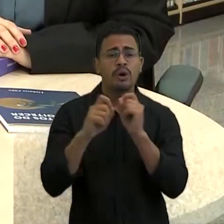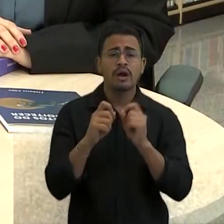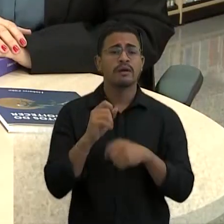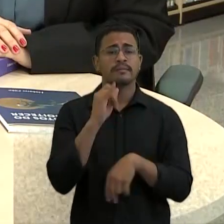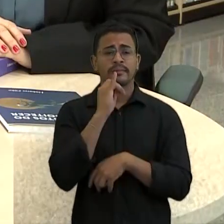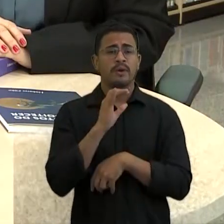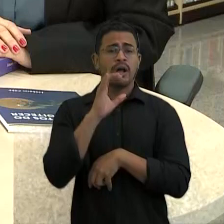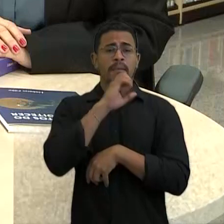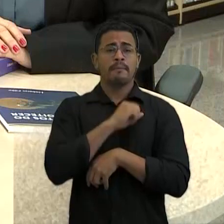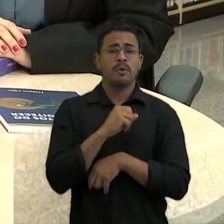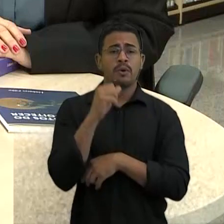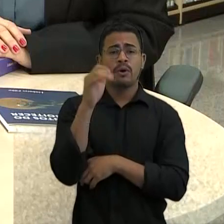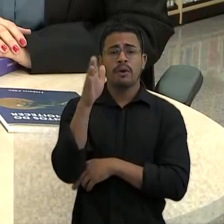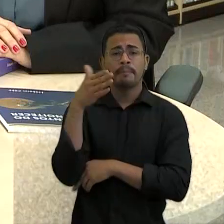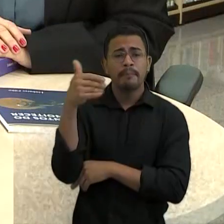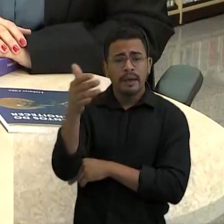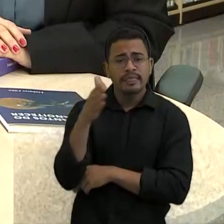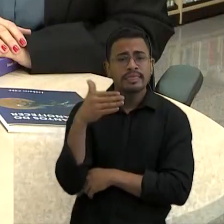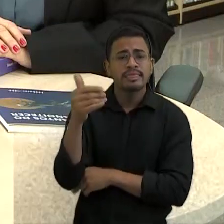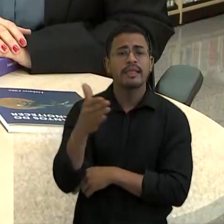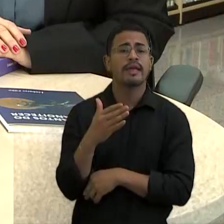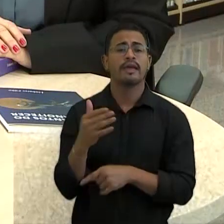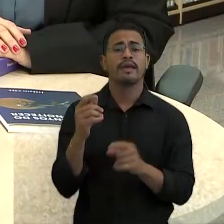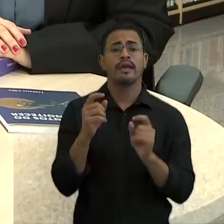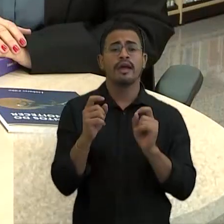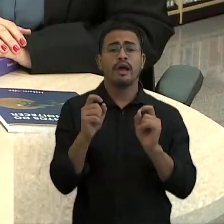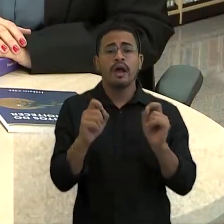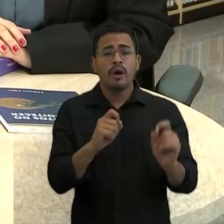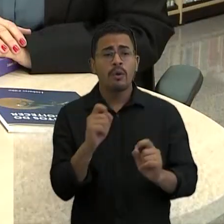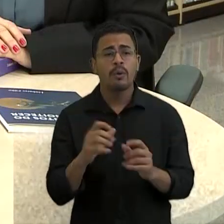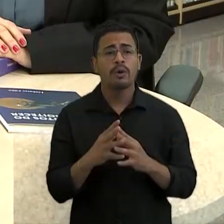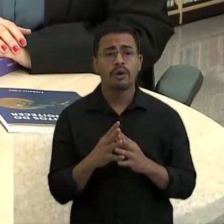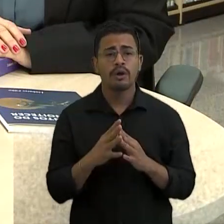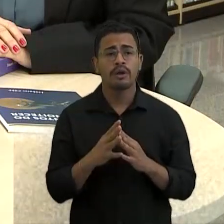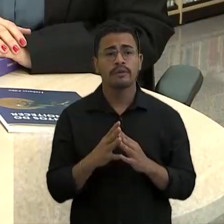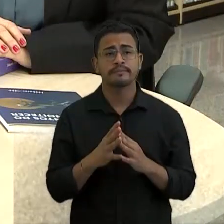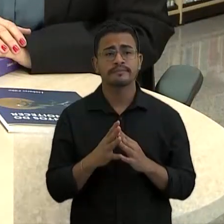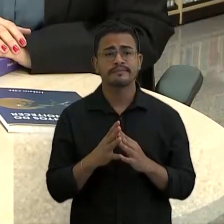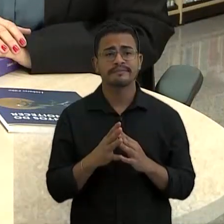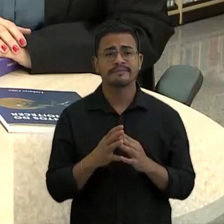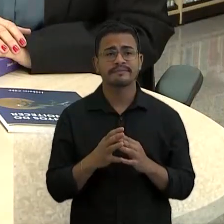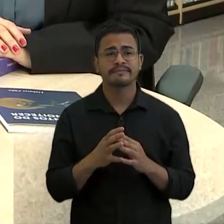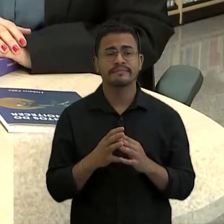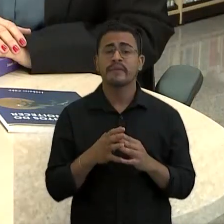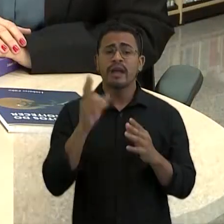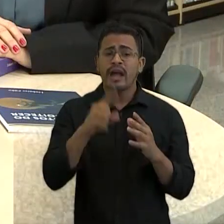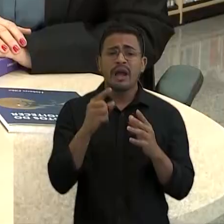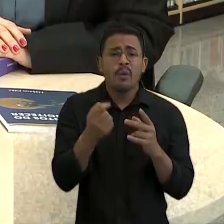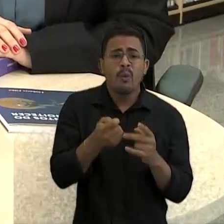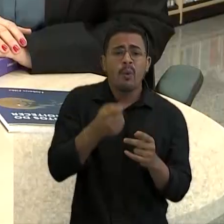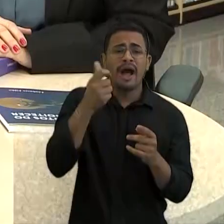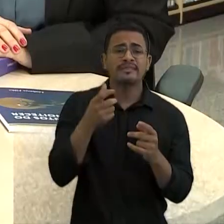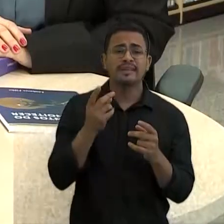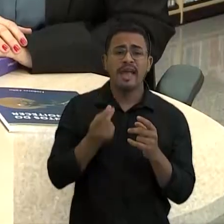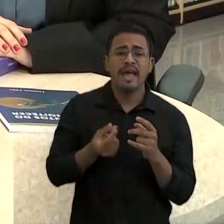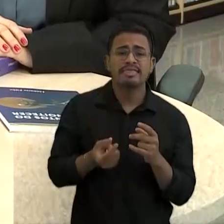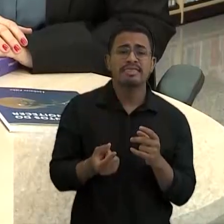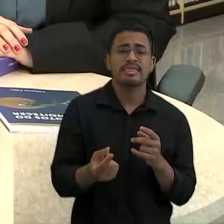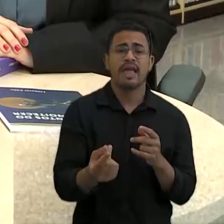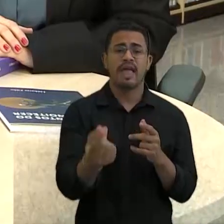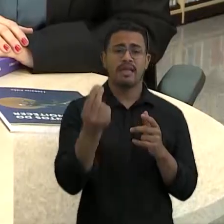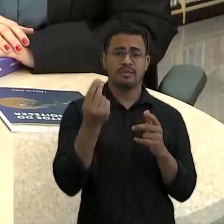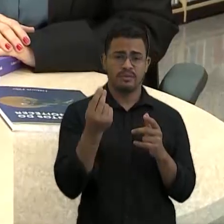pátria não movido de prêmio vil, mas alto e quase eterno, que não é prêmio